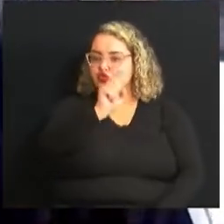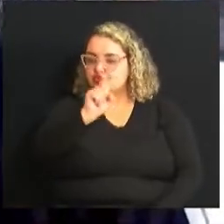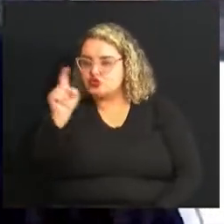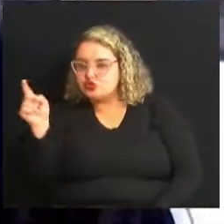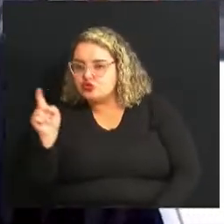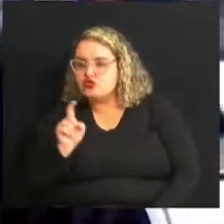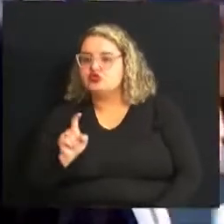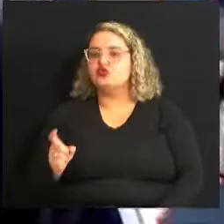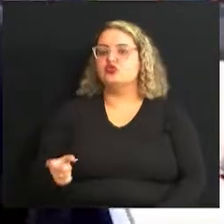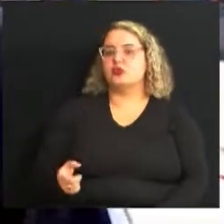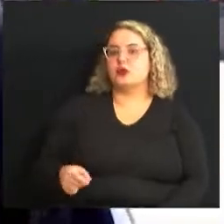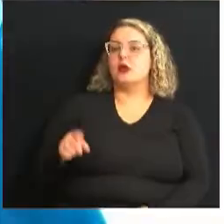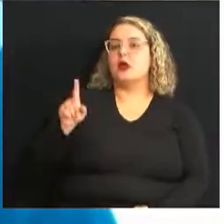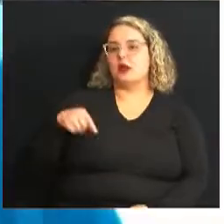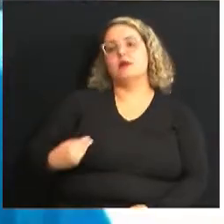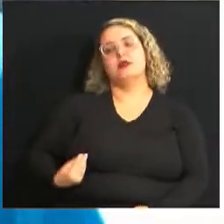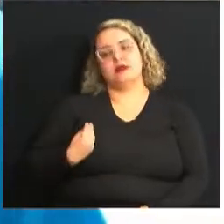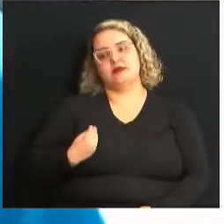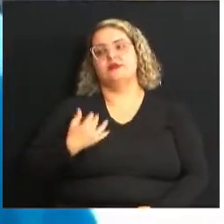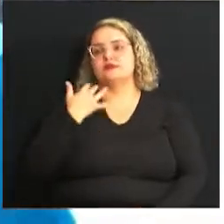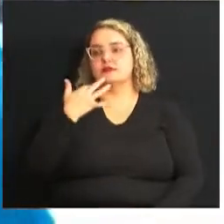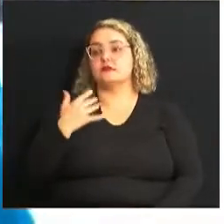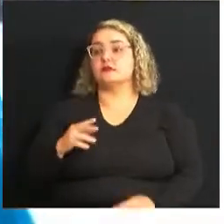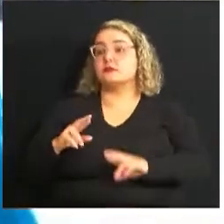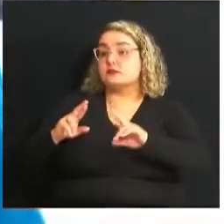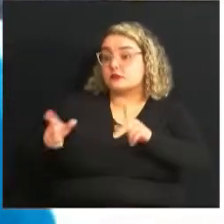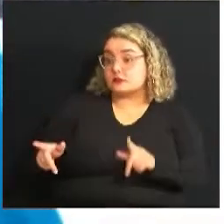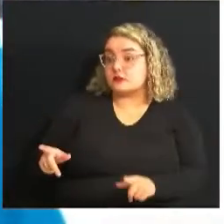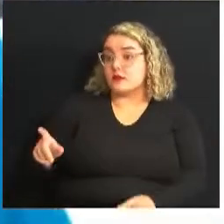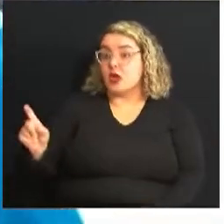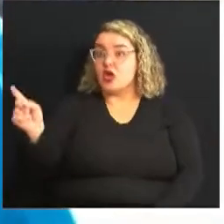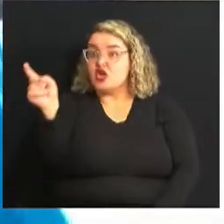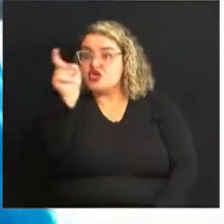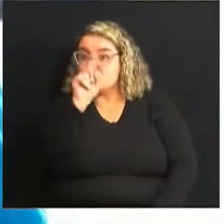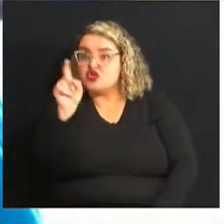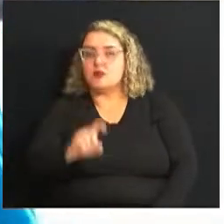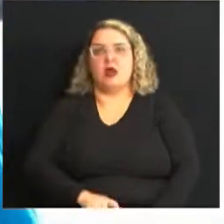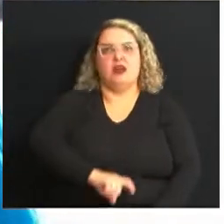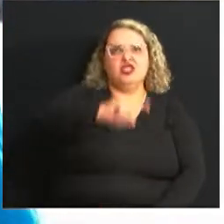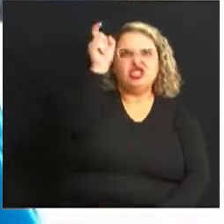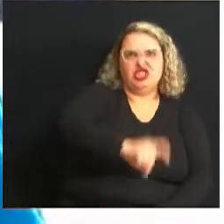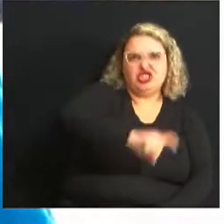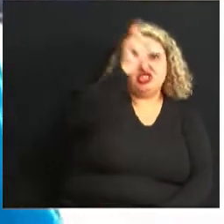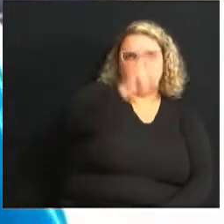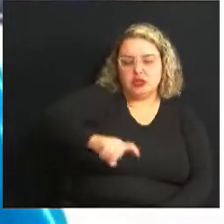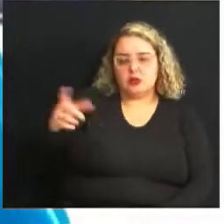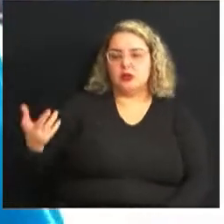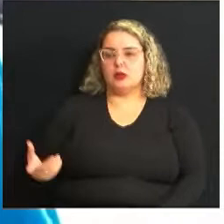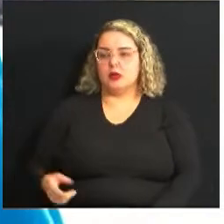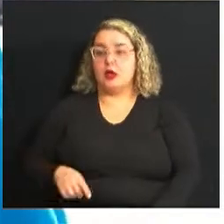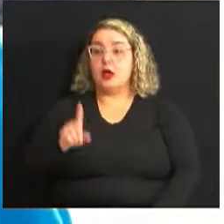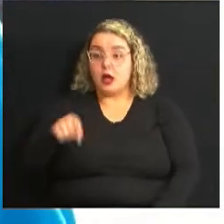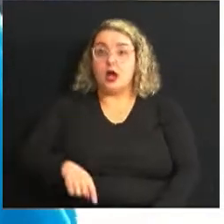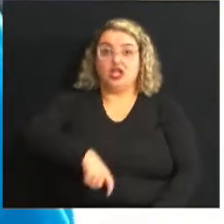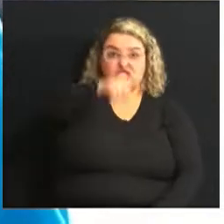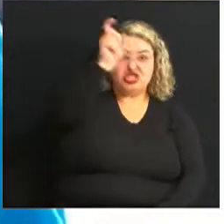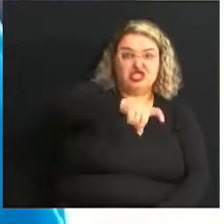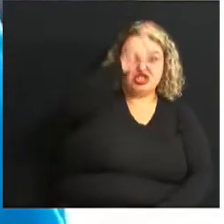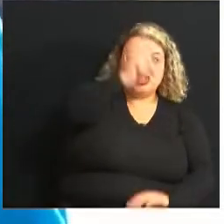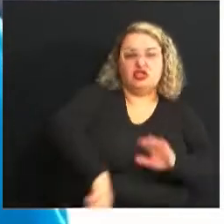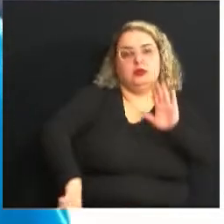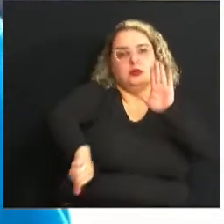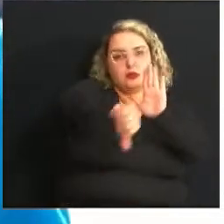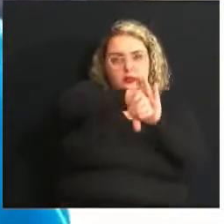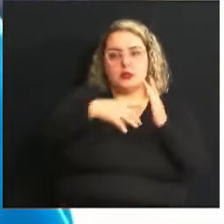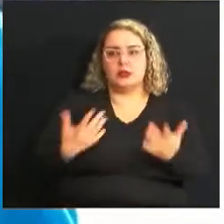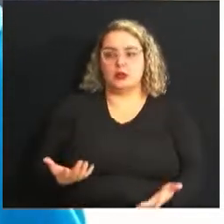para trazer vidas e cores. A diferença do grafite para a pichação é crime